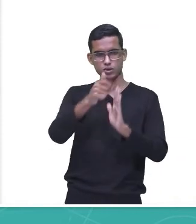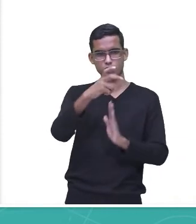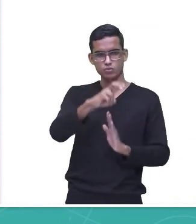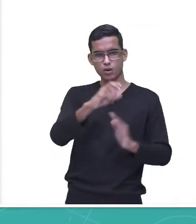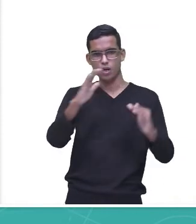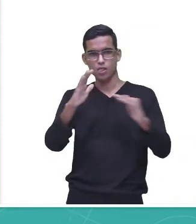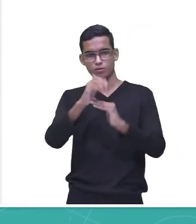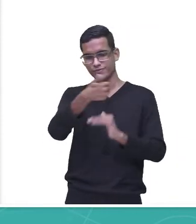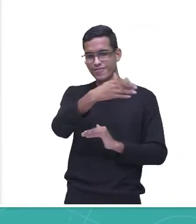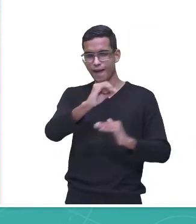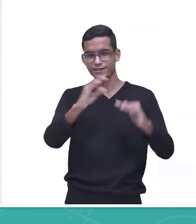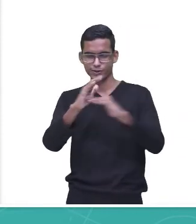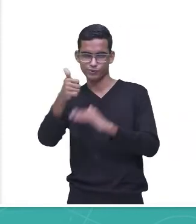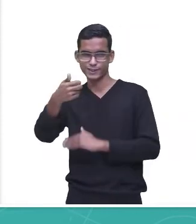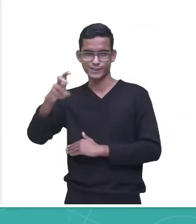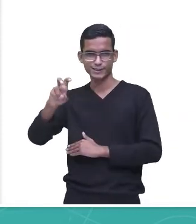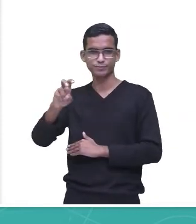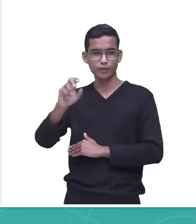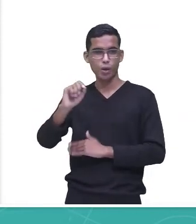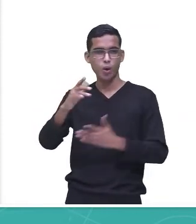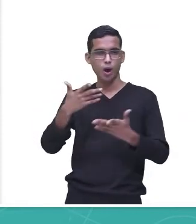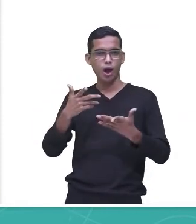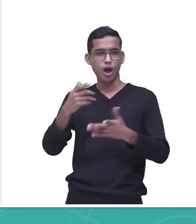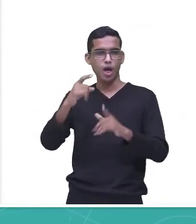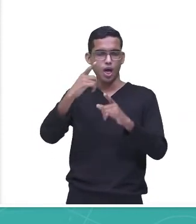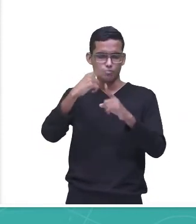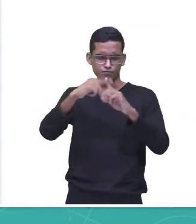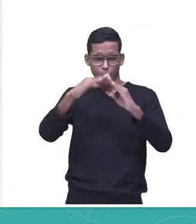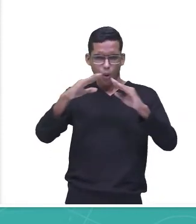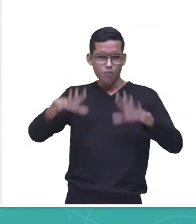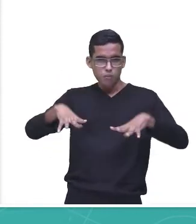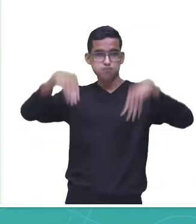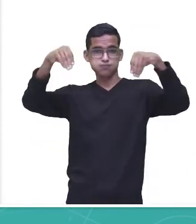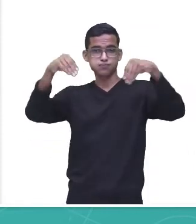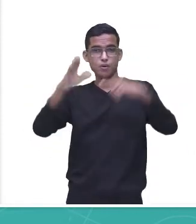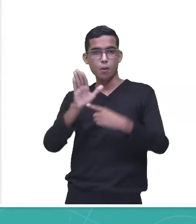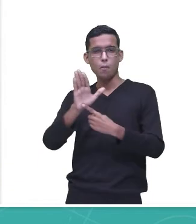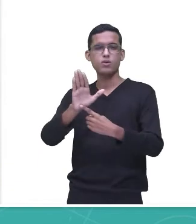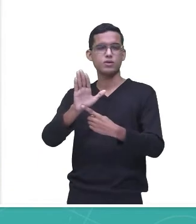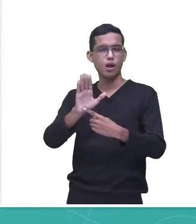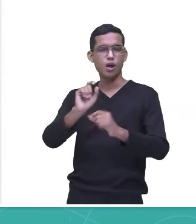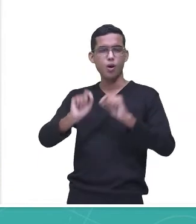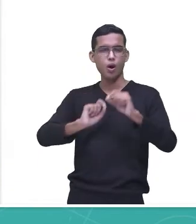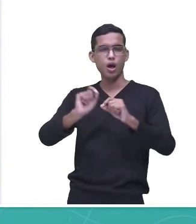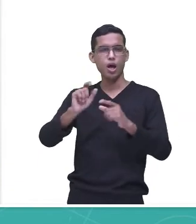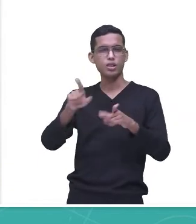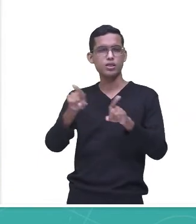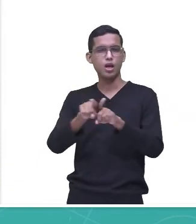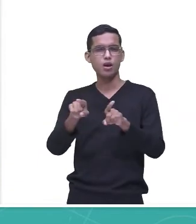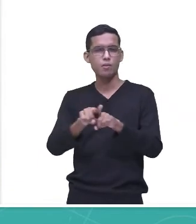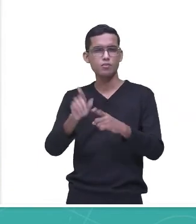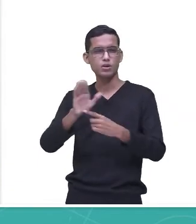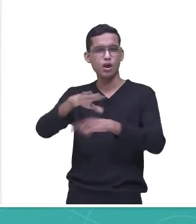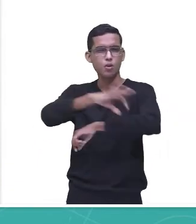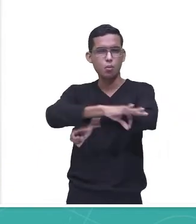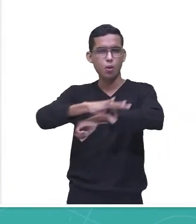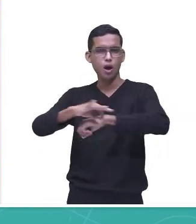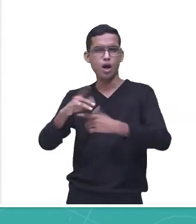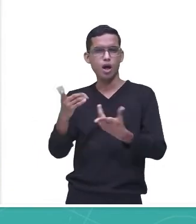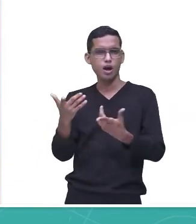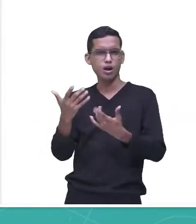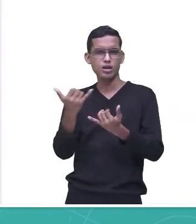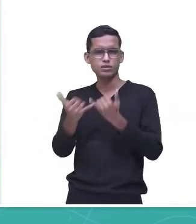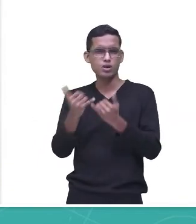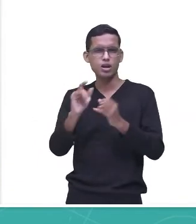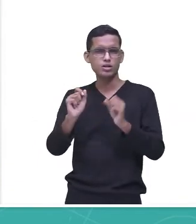mosteiros são as principais referências da arquitetura gótica. Por isso, a arte gótica é também conhecida como a arte das catedrais. Vamos analisar